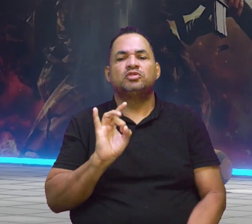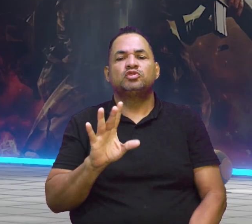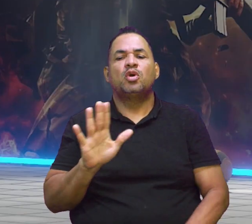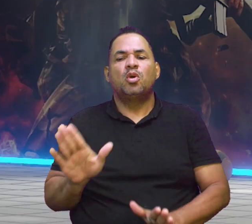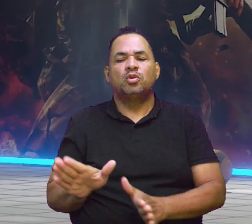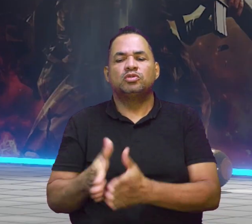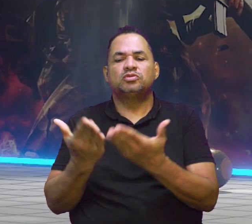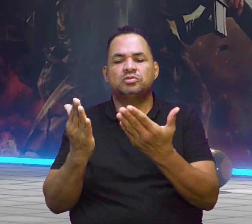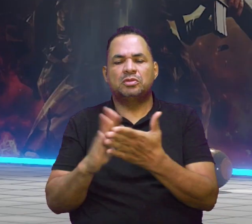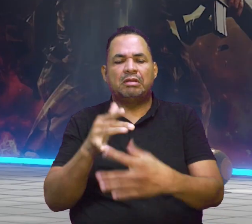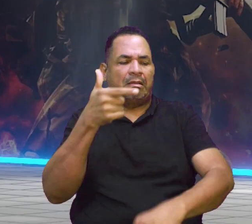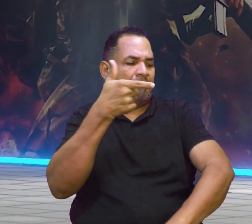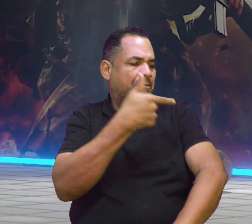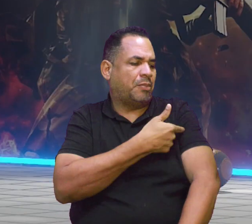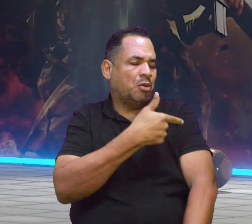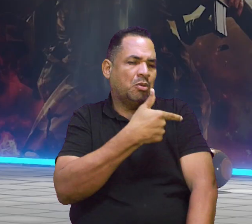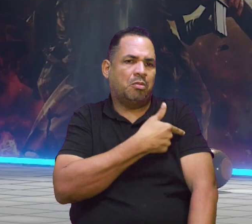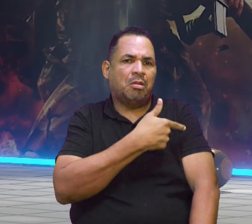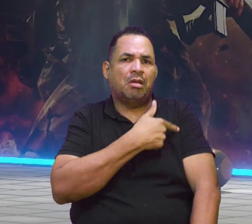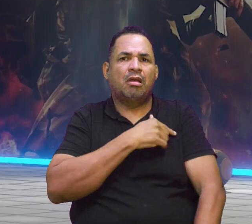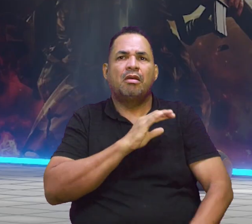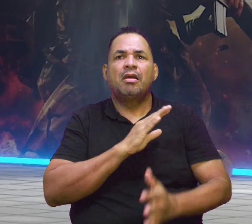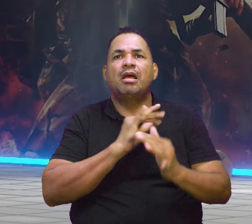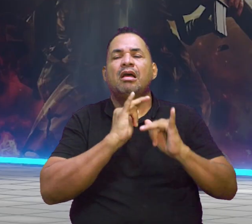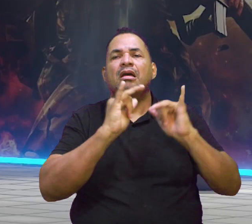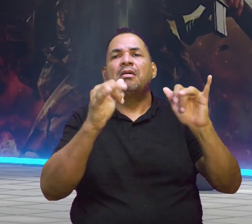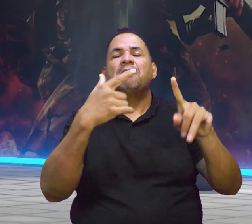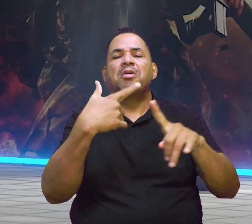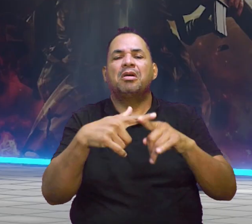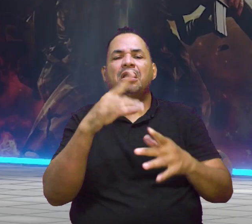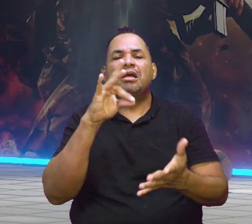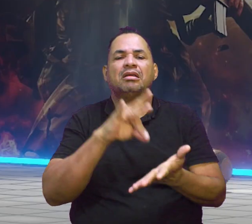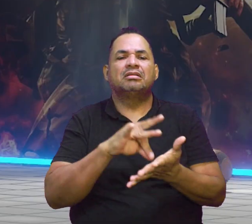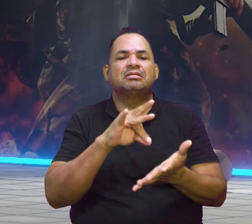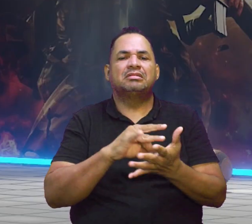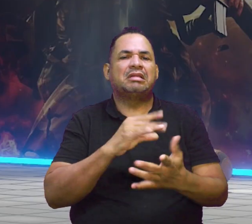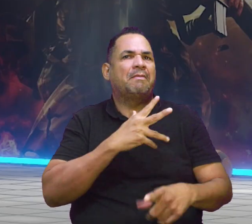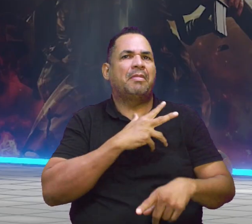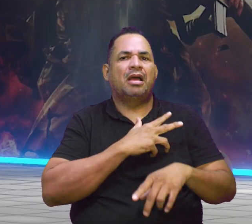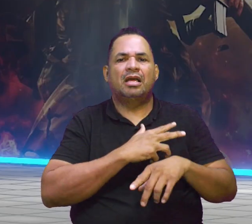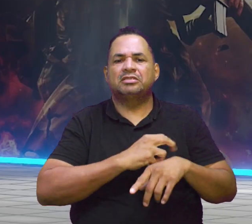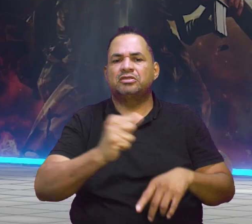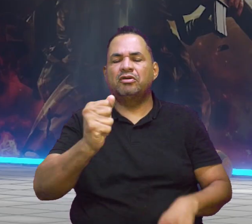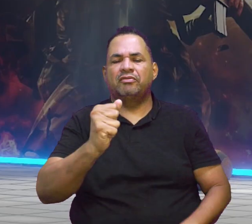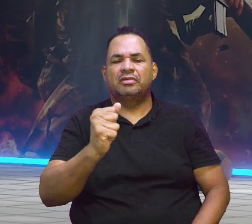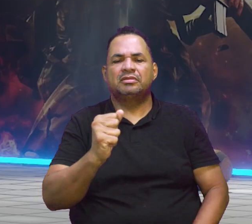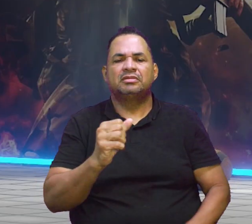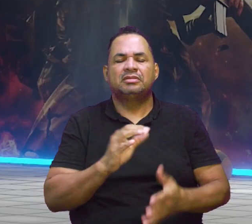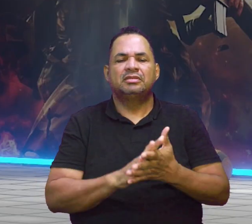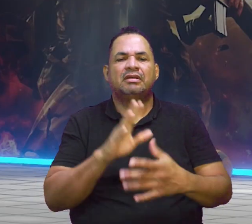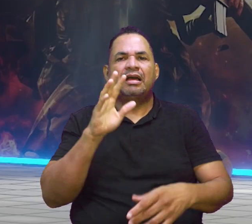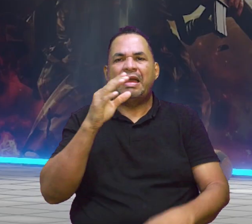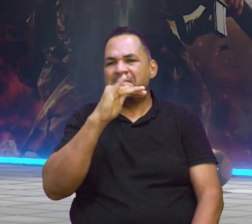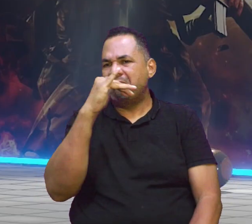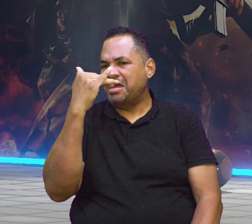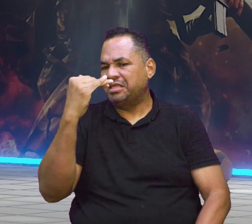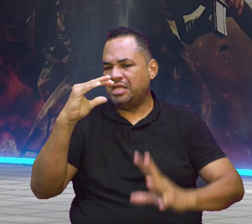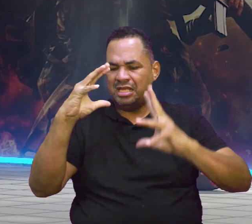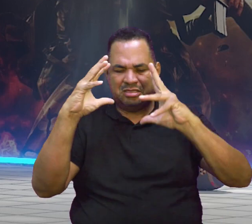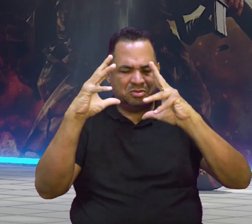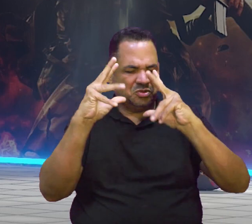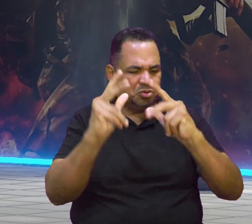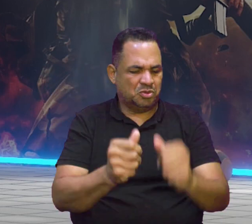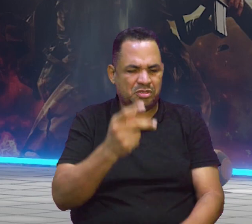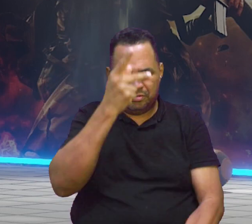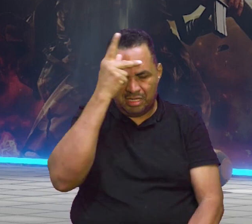sendo vacinados, porque essa vacina, na verdade, não vai salvar ninguém. Na verdade, vai matar todo mundo. E aí todo mundo começou